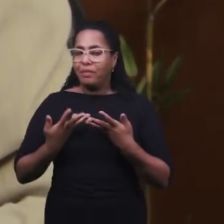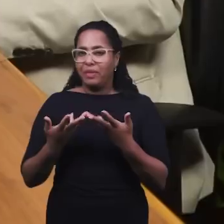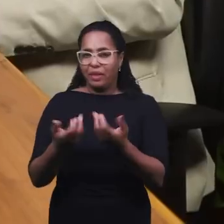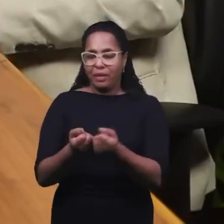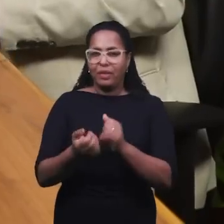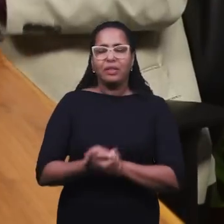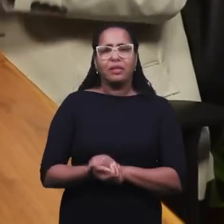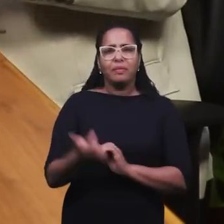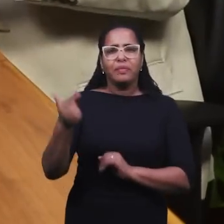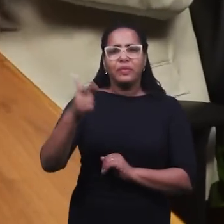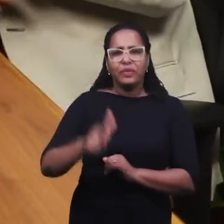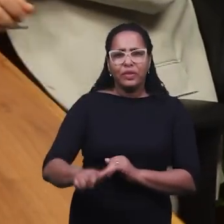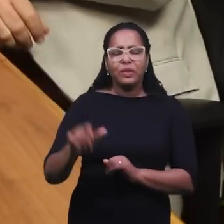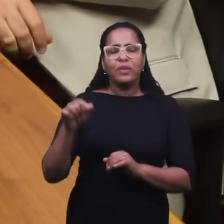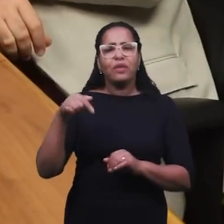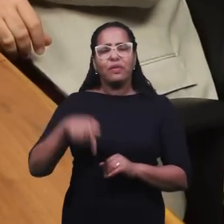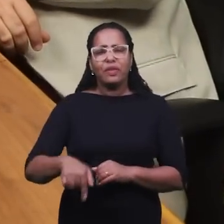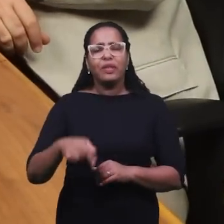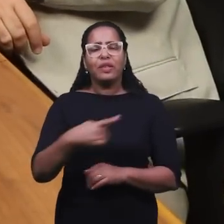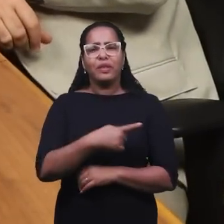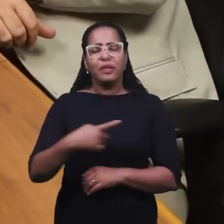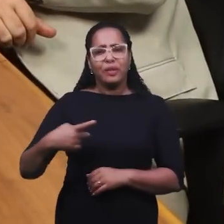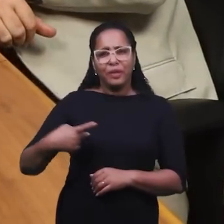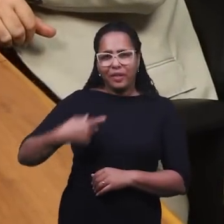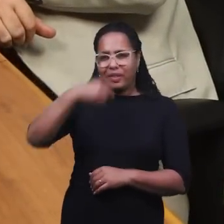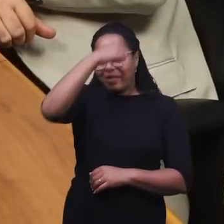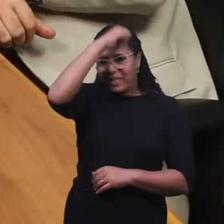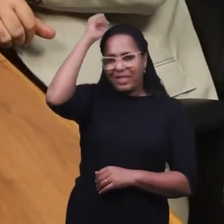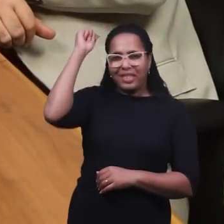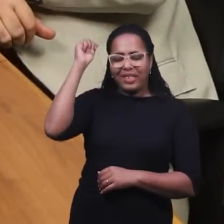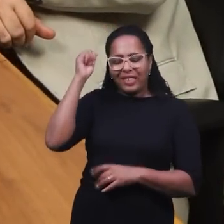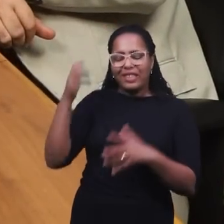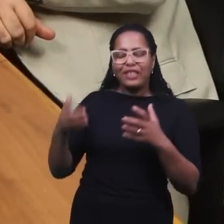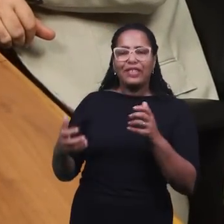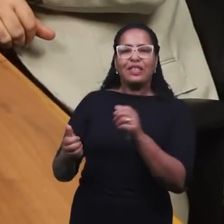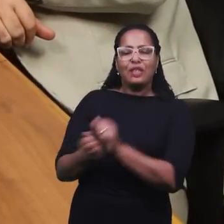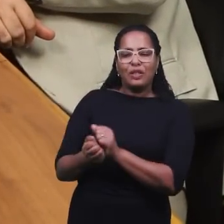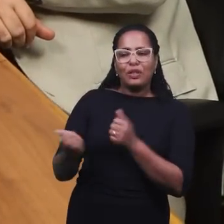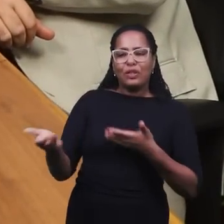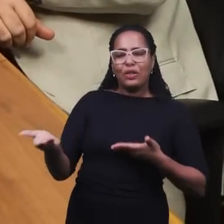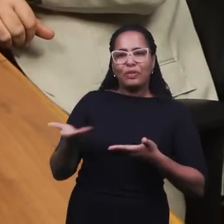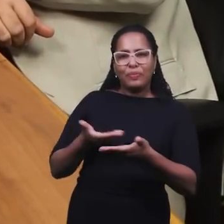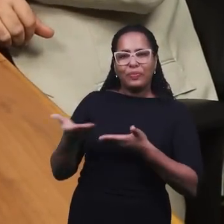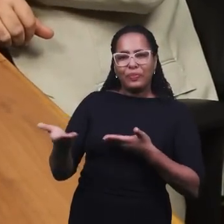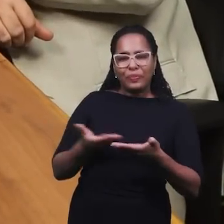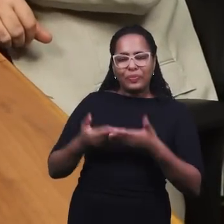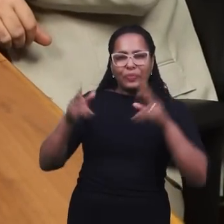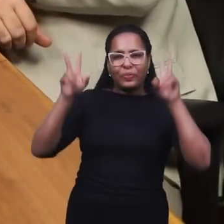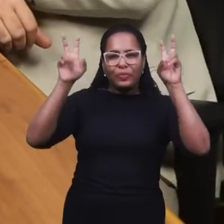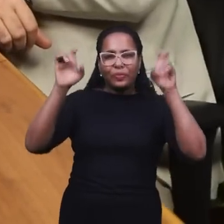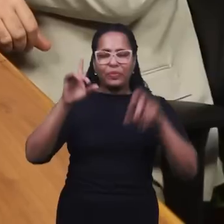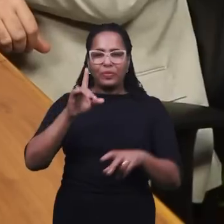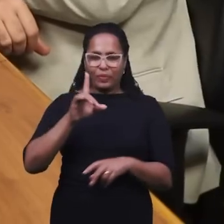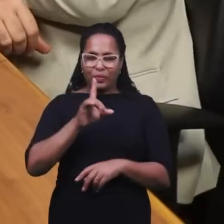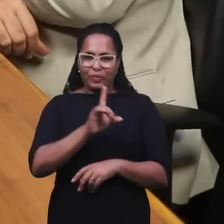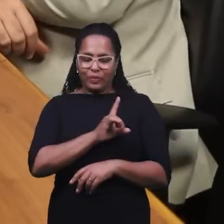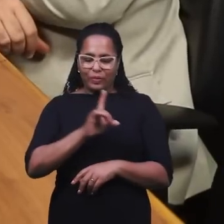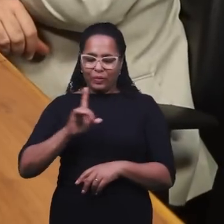né, conhecer mais acerca daquilo que a Palavra de Deus nos ensina e da doutrina bíblica que nós vivemos nesta